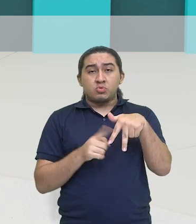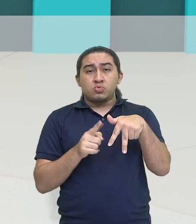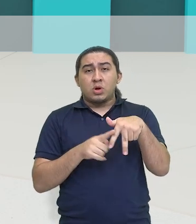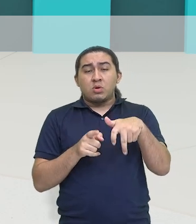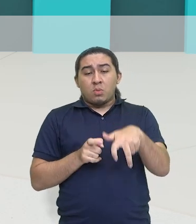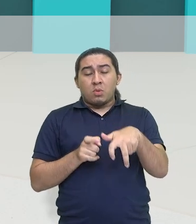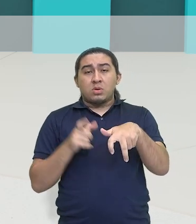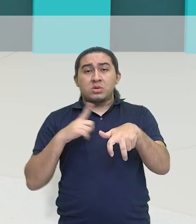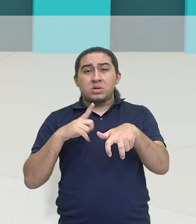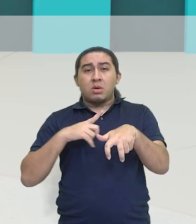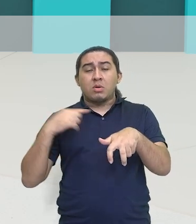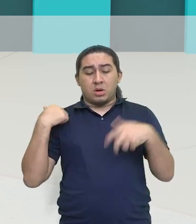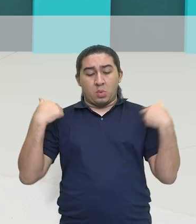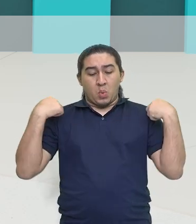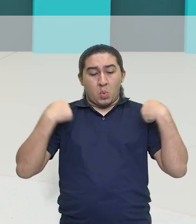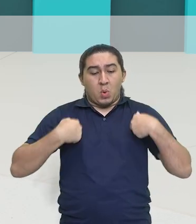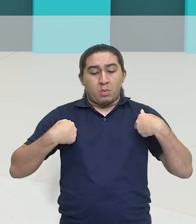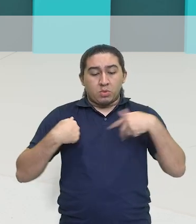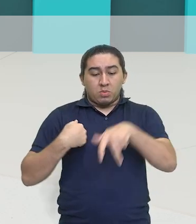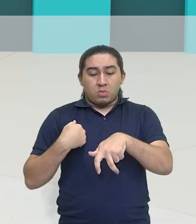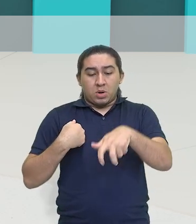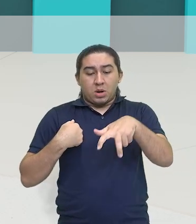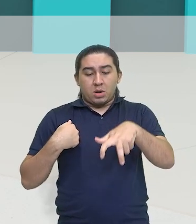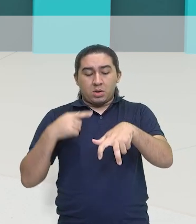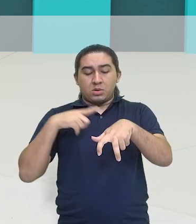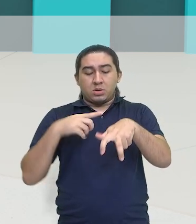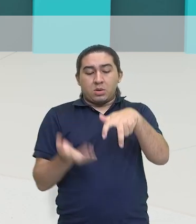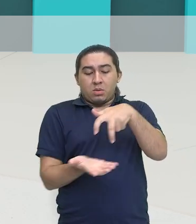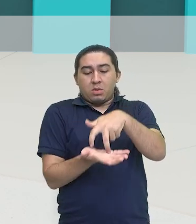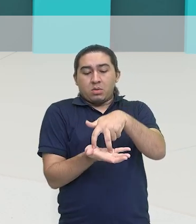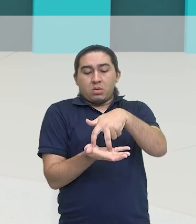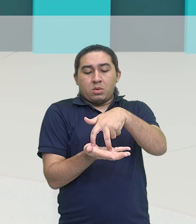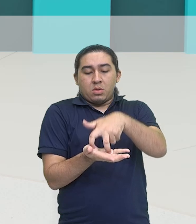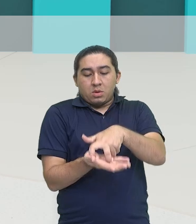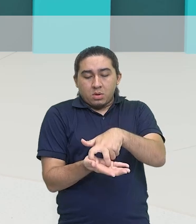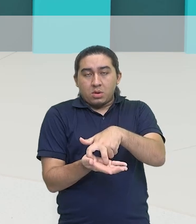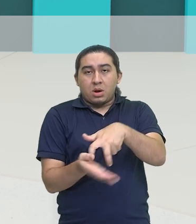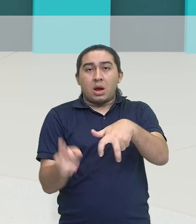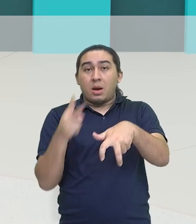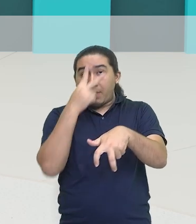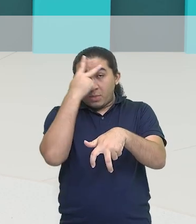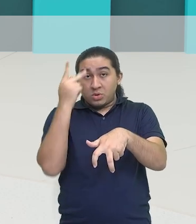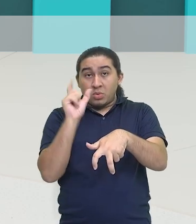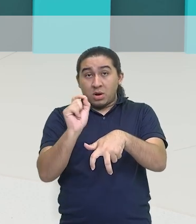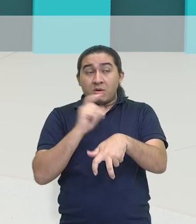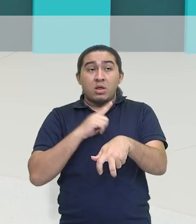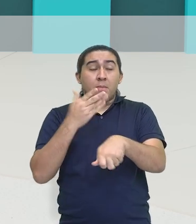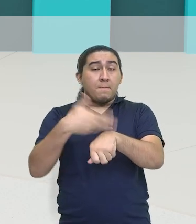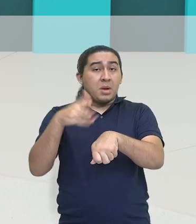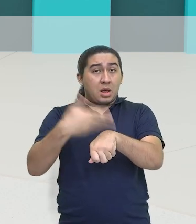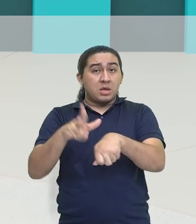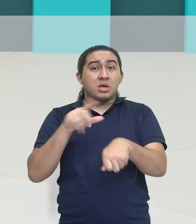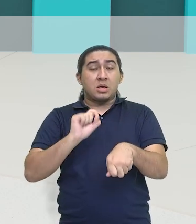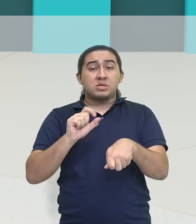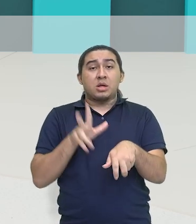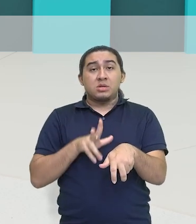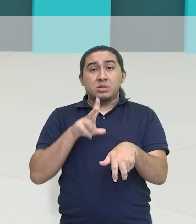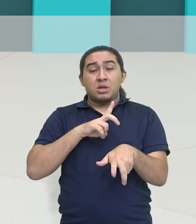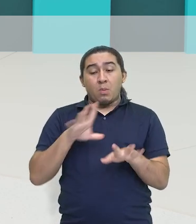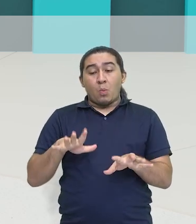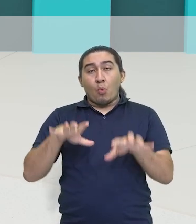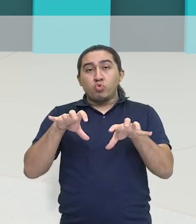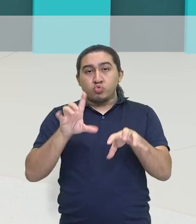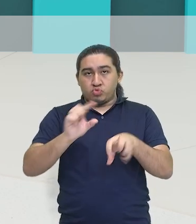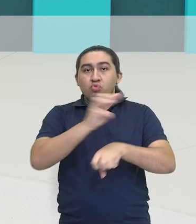na direção dos ombros, um pouco abertos. Quando você realiza agachamento, você está trabalhando a contração